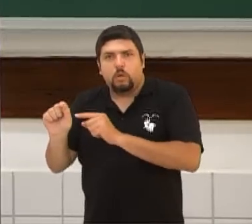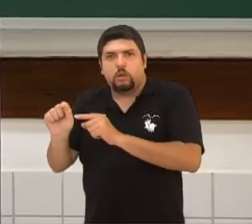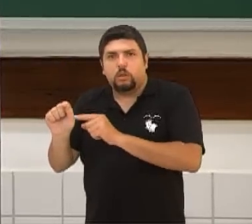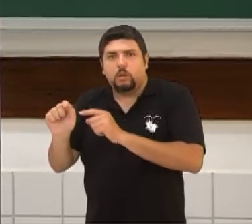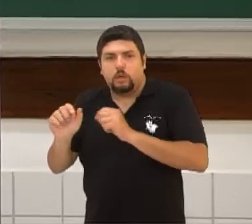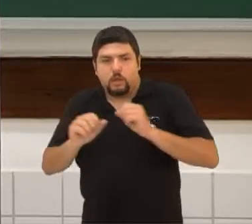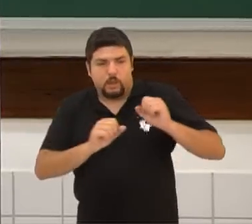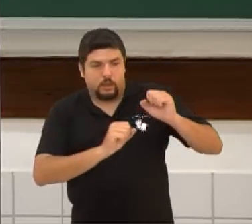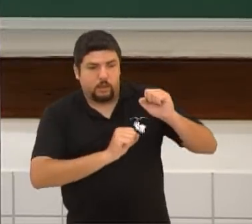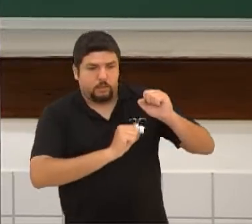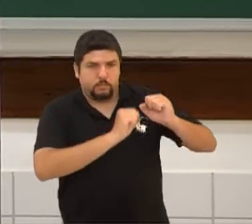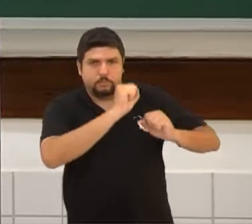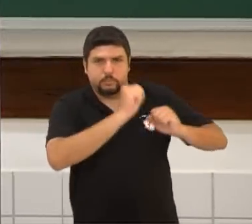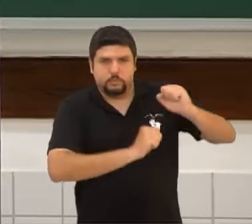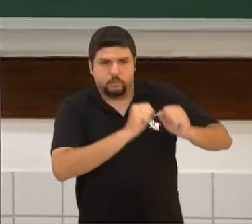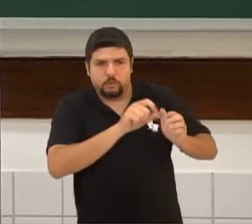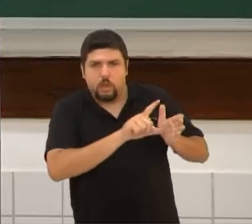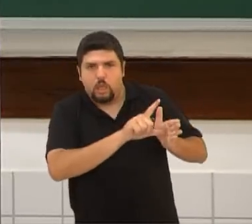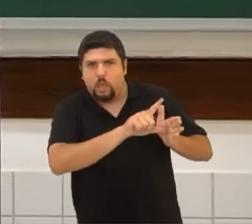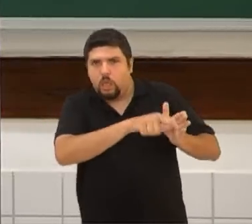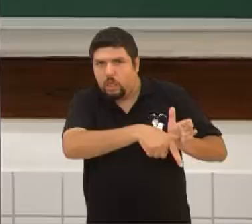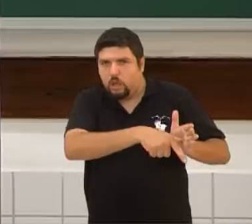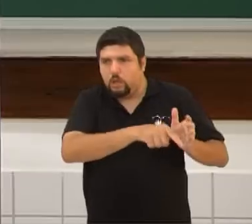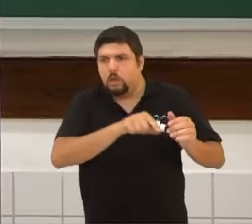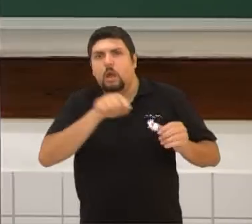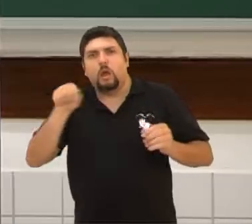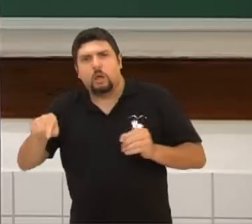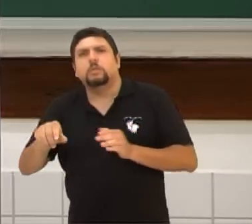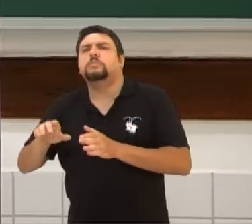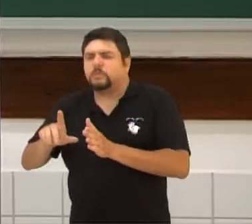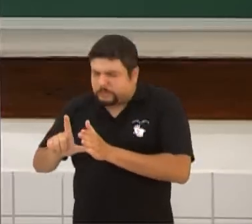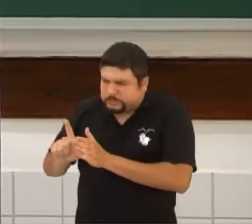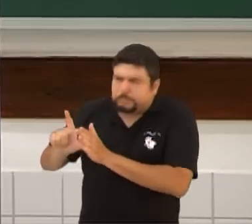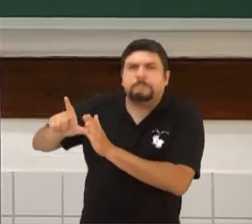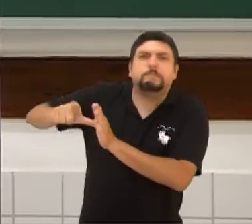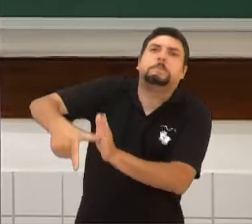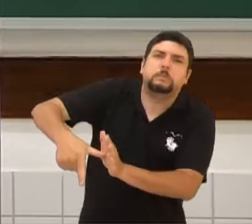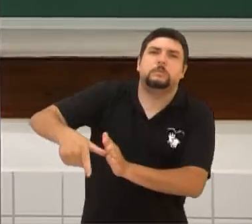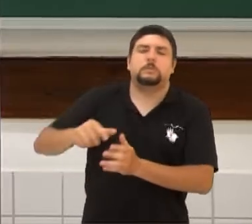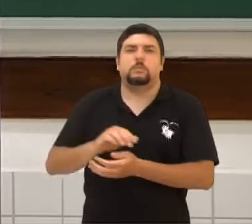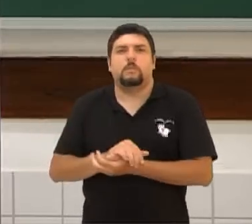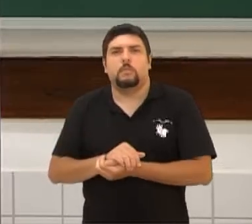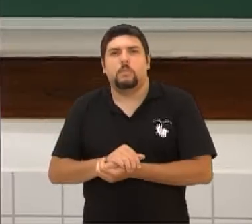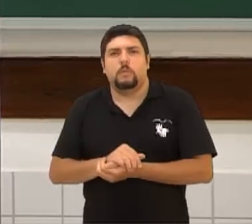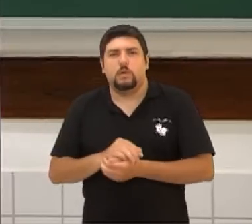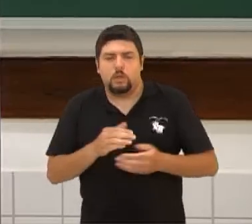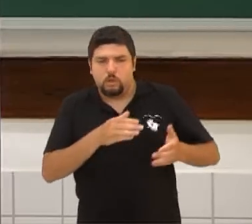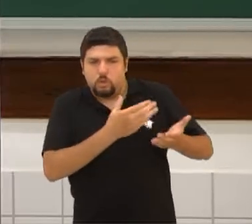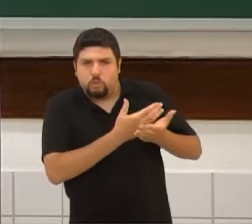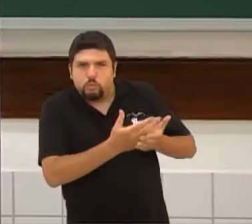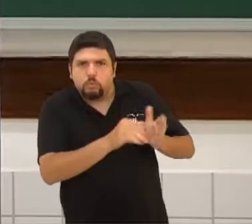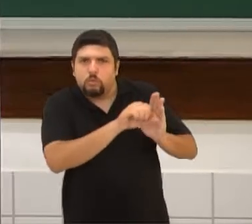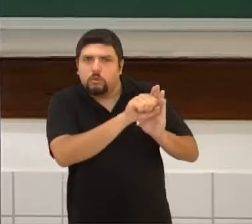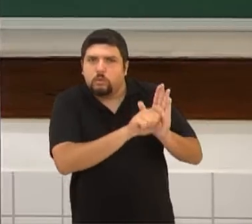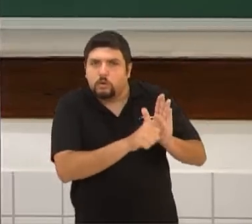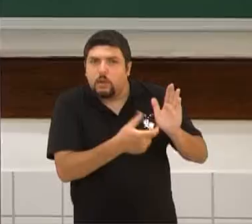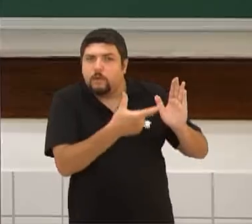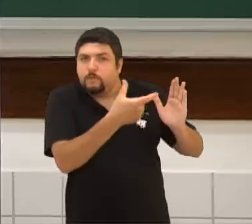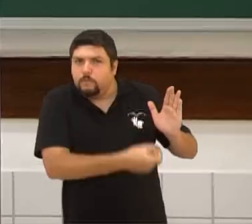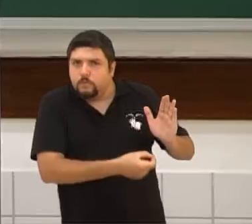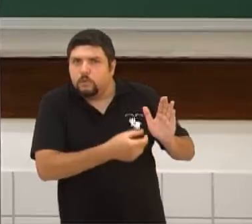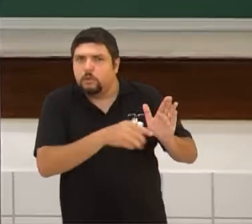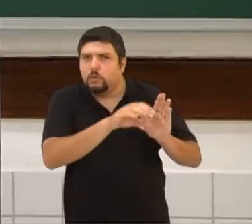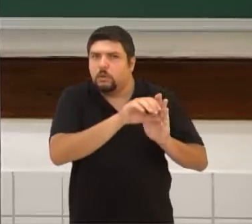tardia ou periférica, que começou lá em meados do século XX. A gente viu que a partir do 20, do 21, eles